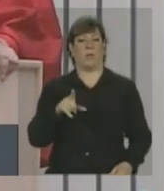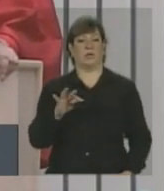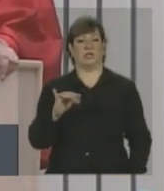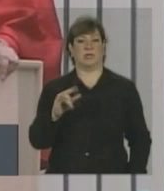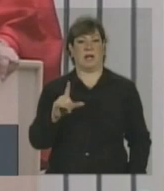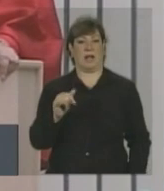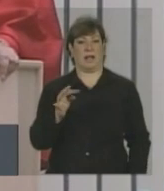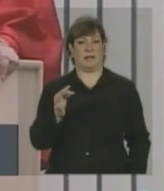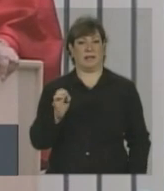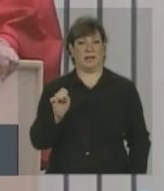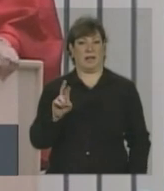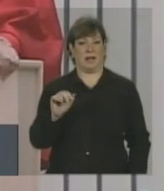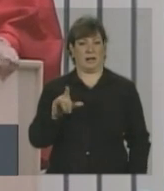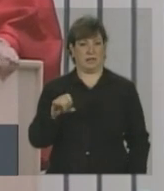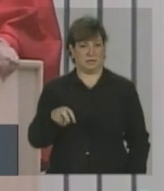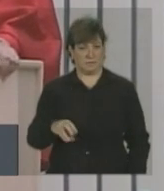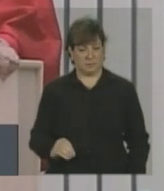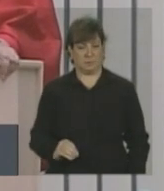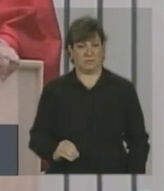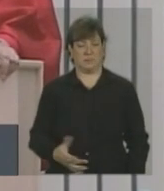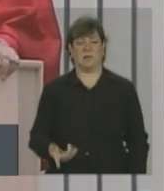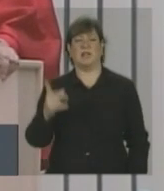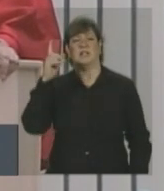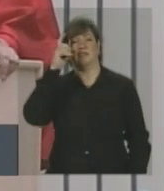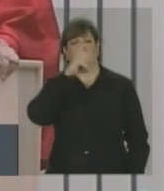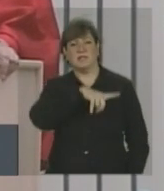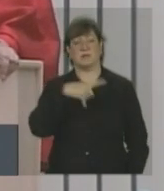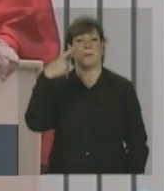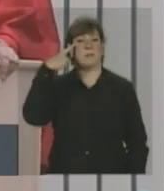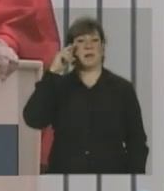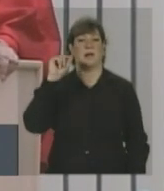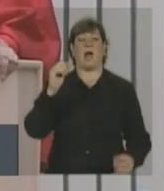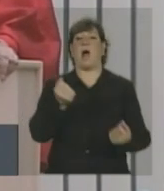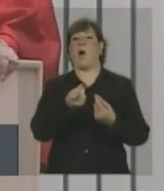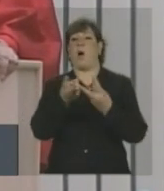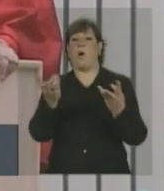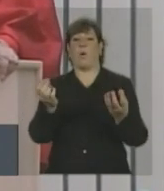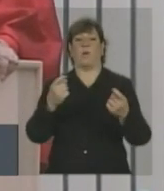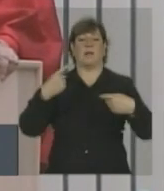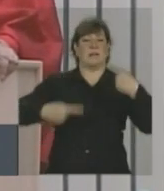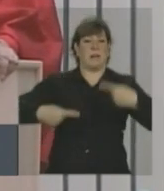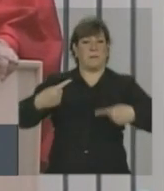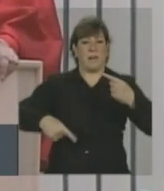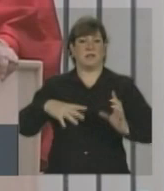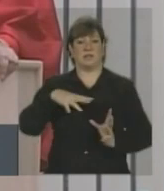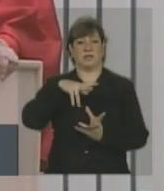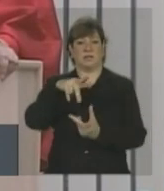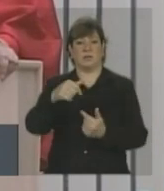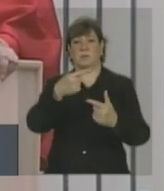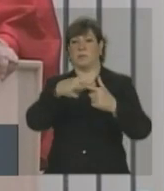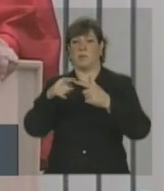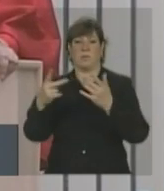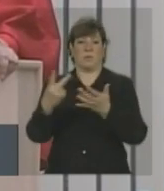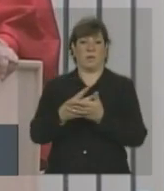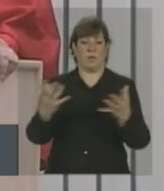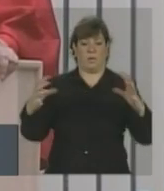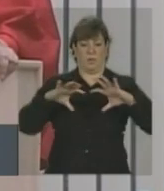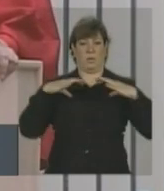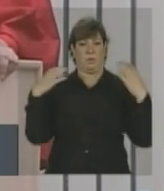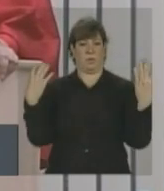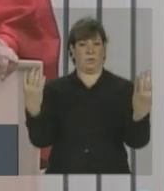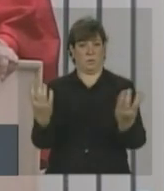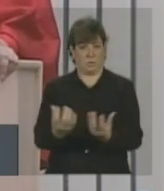É difícil imaginar algum debate internacional, alguma instância de discussão em que a